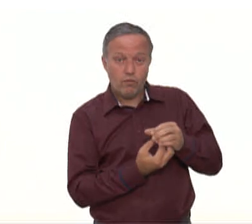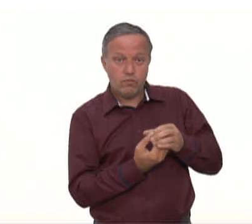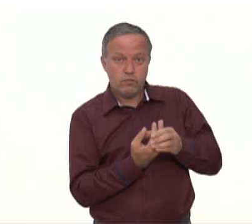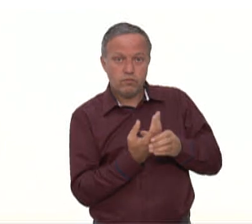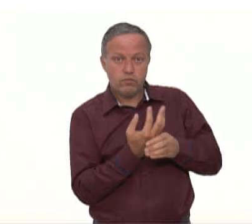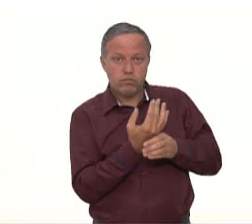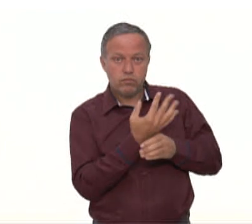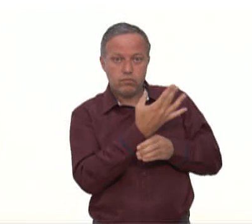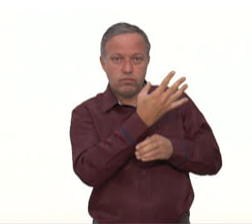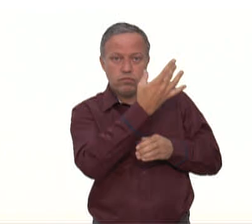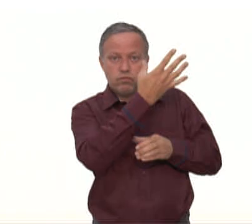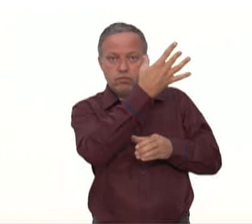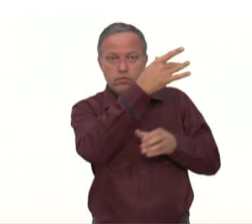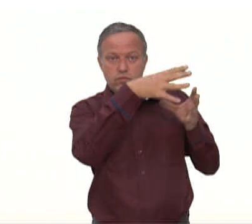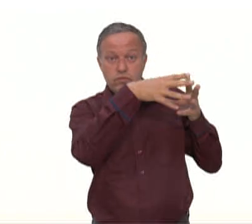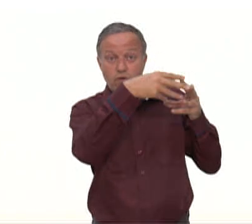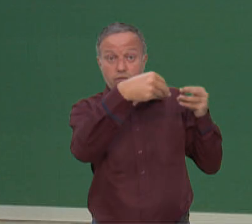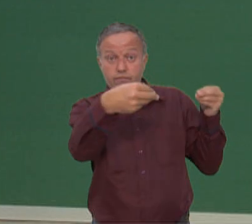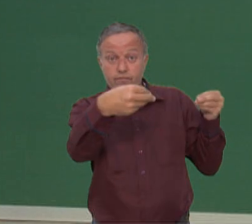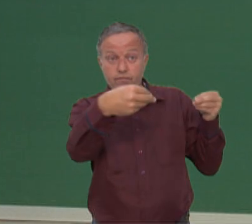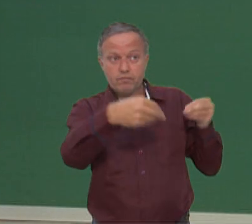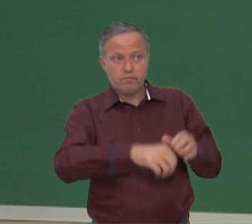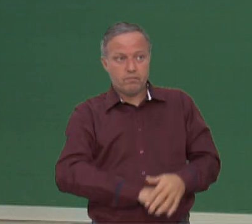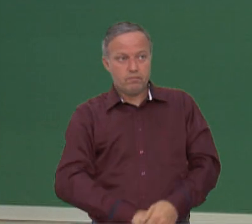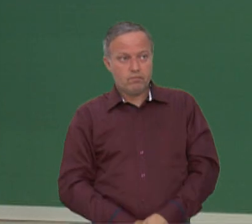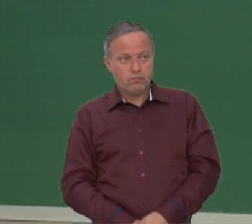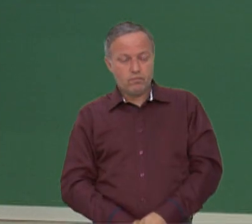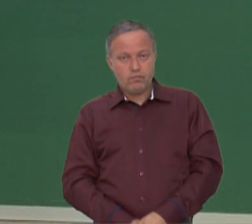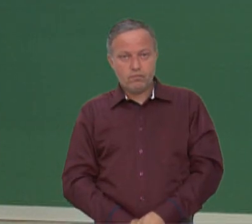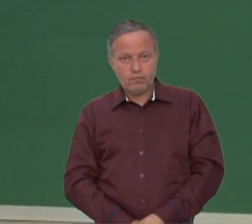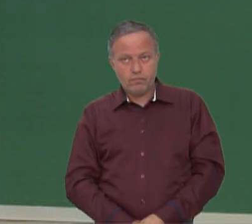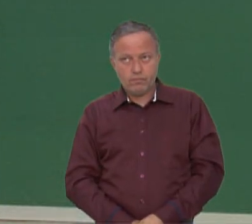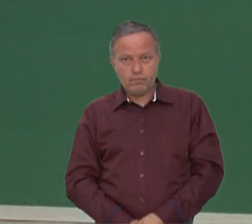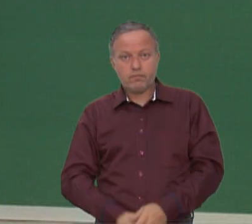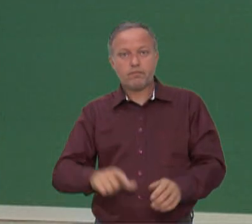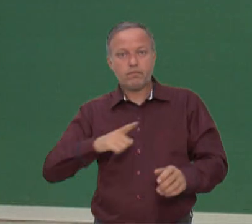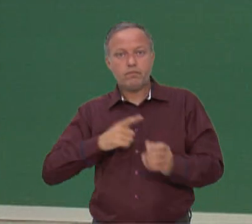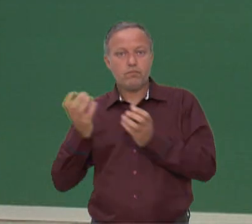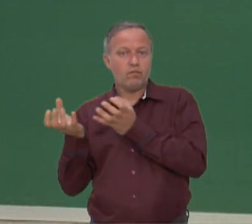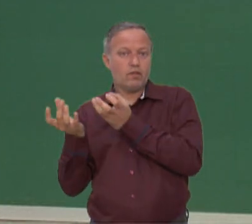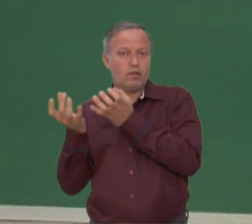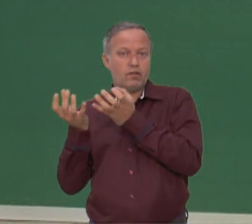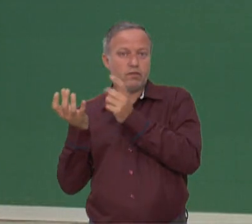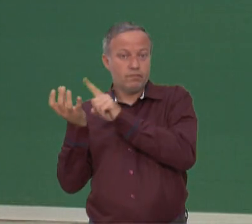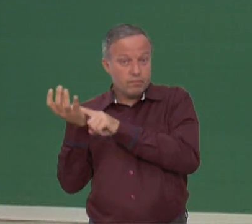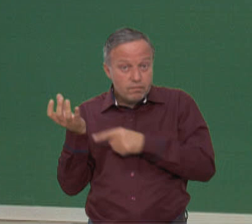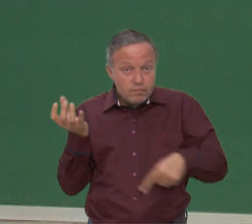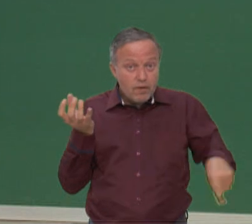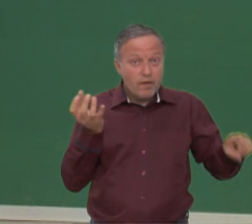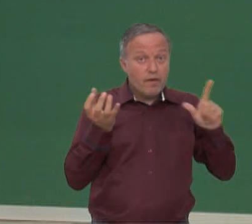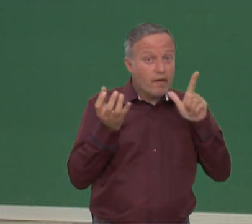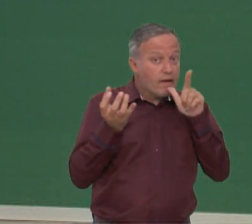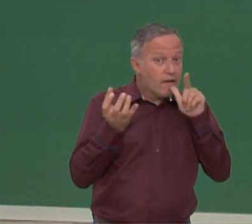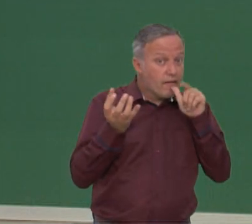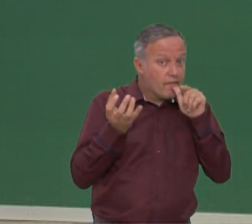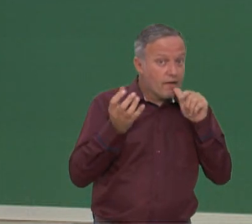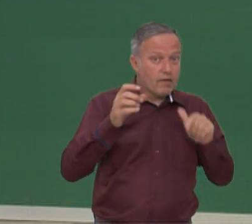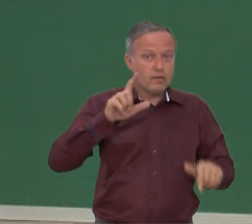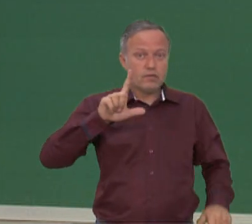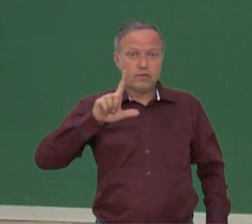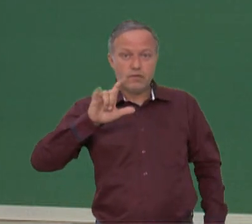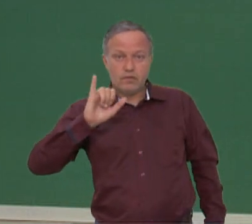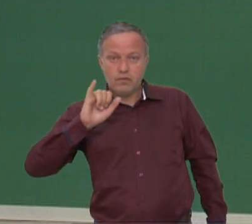embora. Voltando o caminho, temos aqui do estado gasoso para o estado líquido, que é chamado de